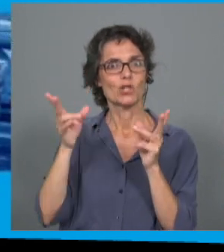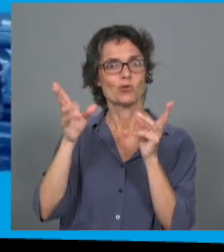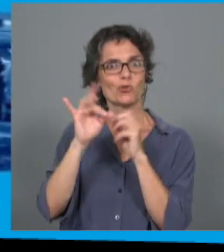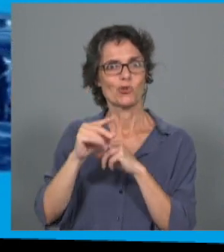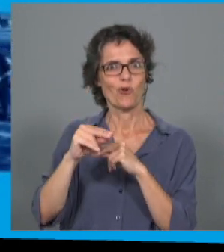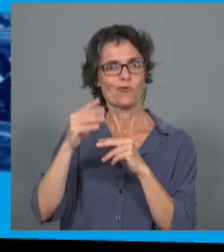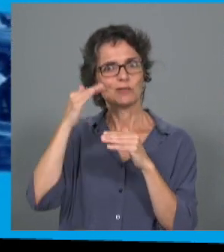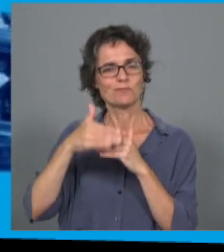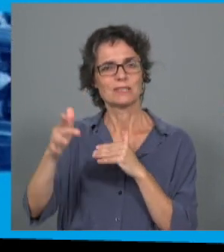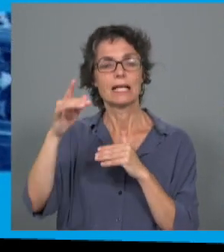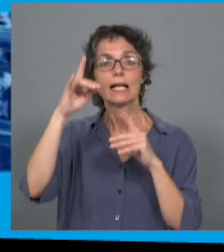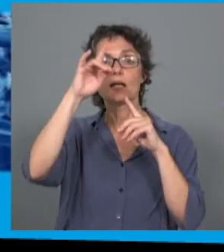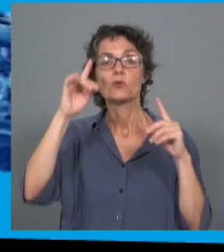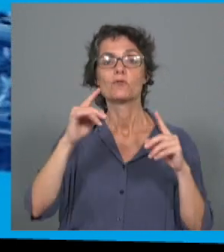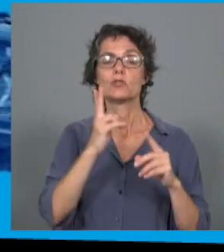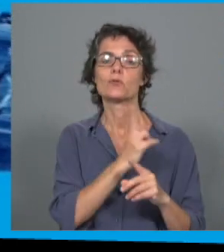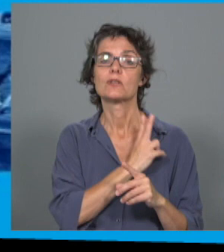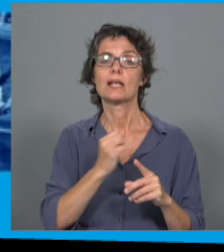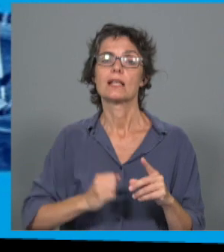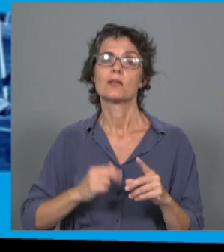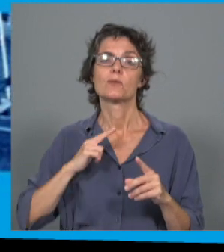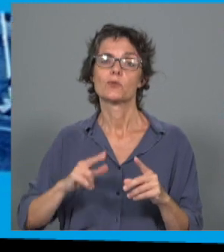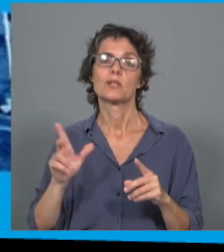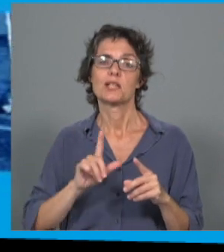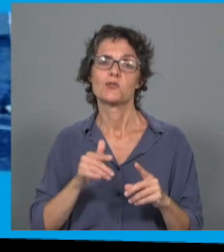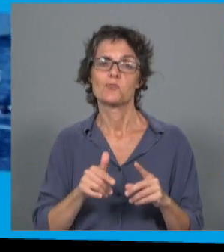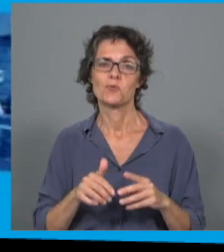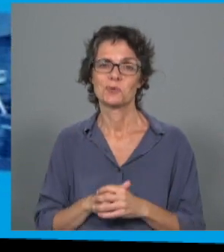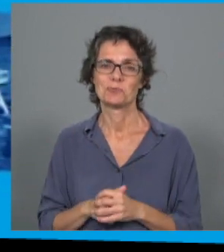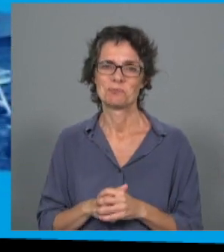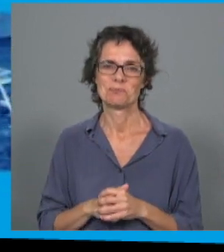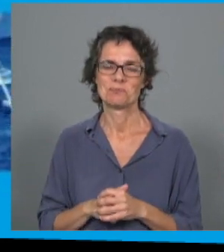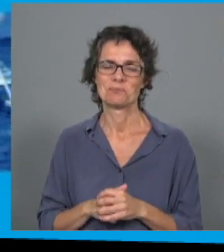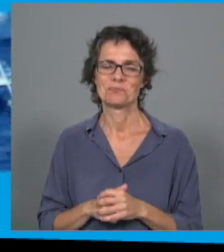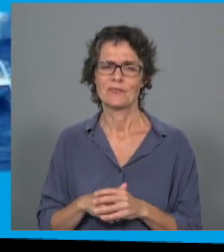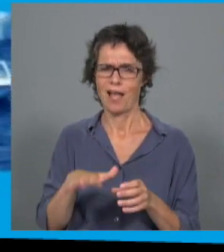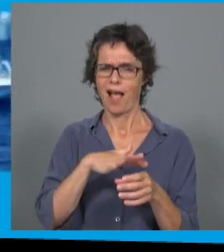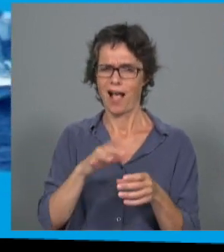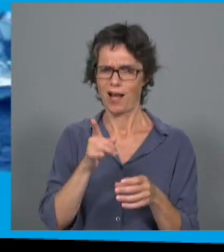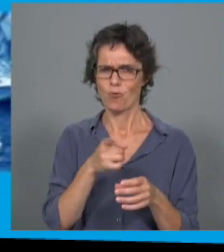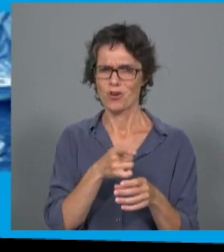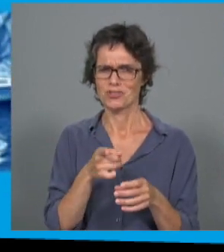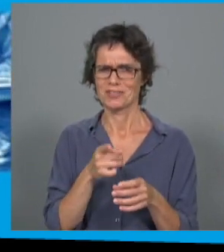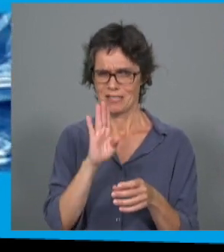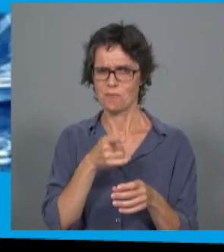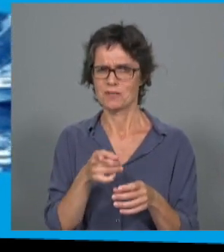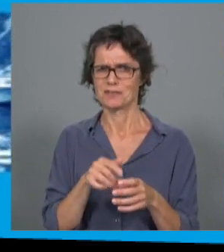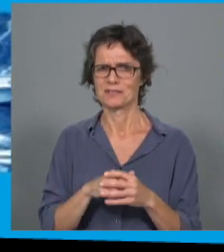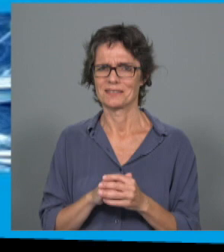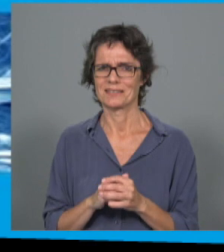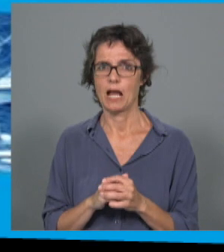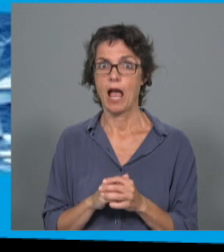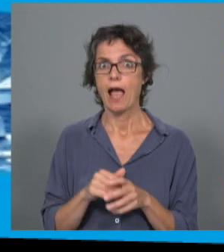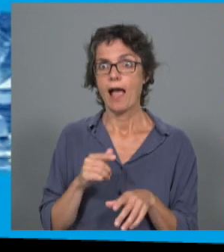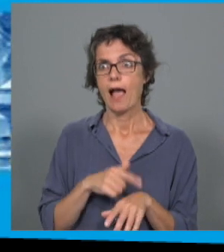de Teologia da Universidade Católica Portuguesa em Lisboa. Já tem as áreas em que vai lecionar? Neste